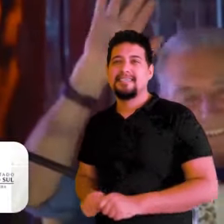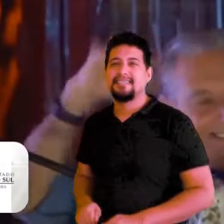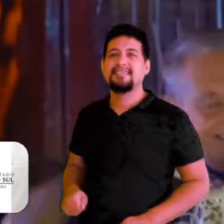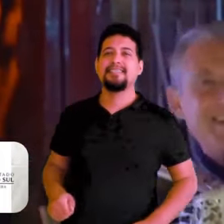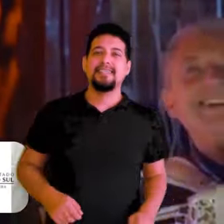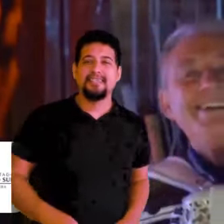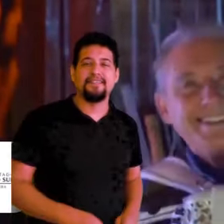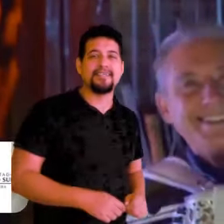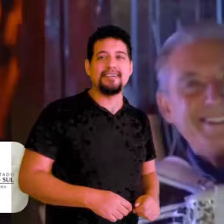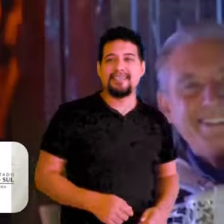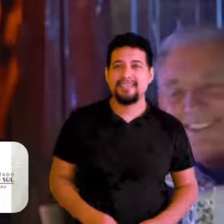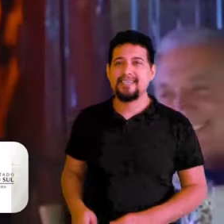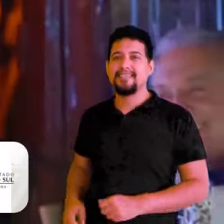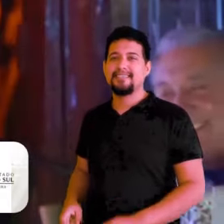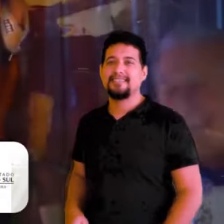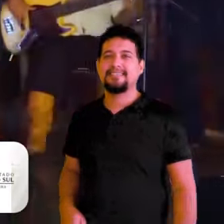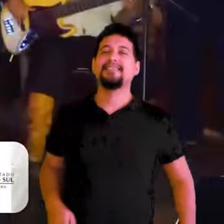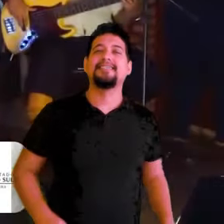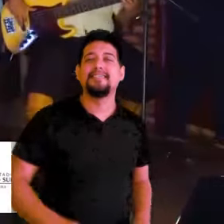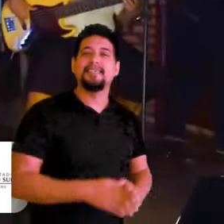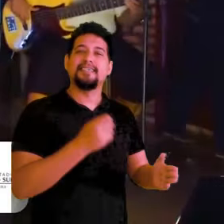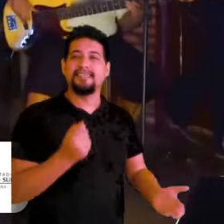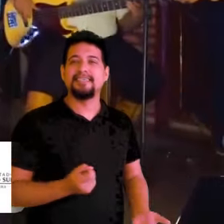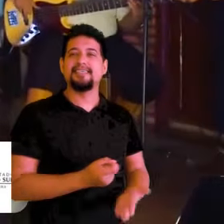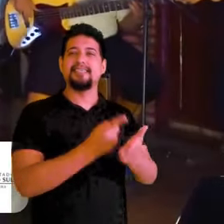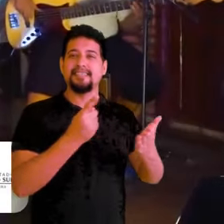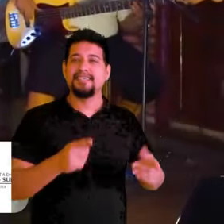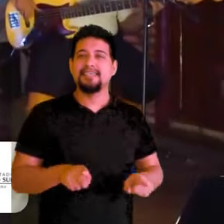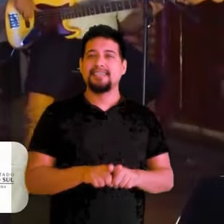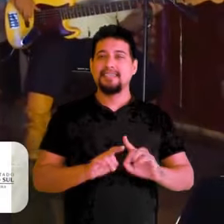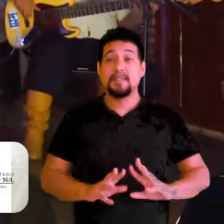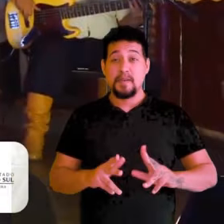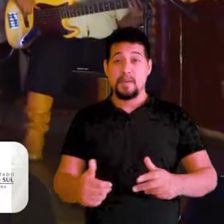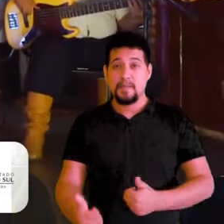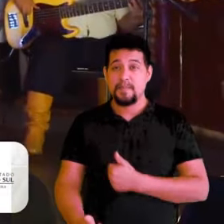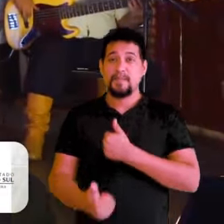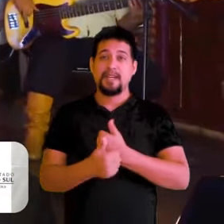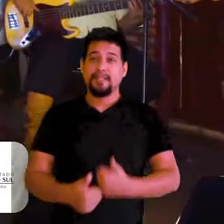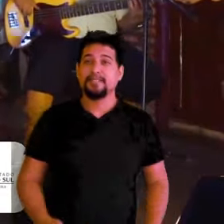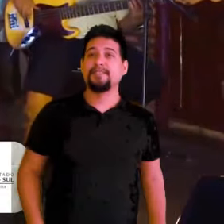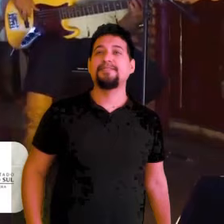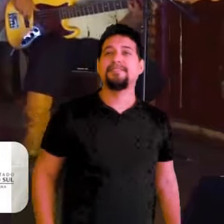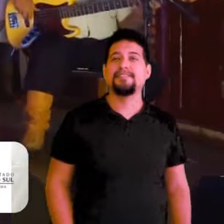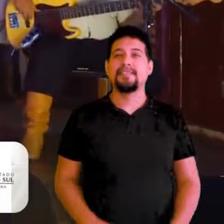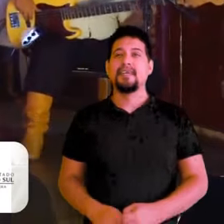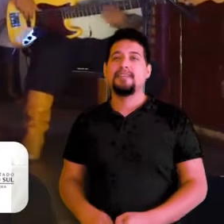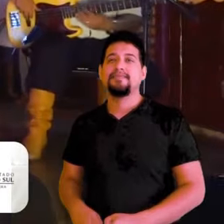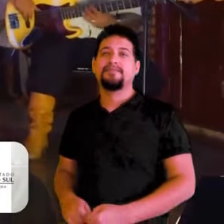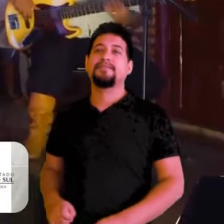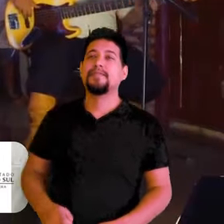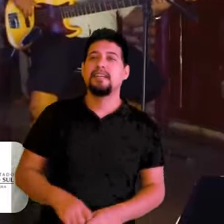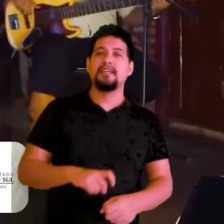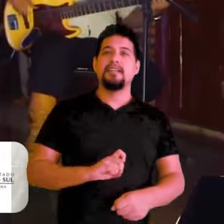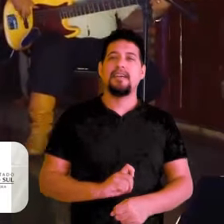eu ligado pra mim. E os pila da Mega Sena eu gasto lá tudo em mulherada, lá perto direitinho. Ei,